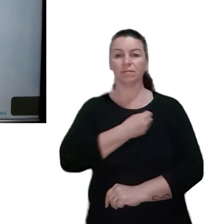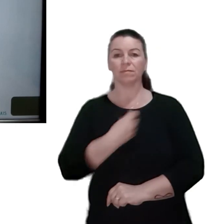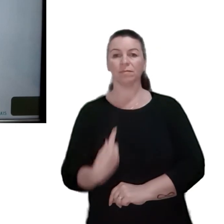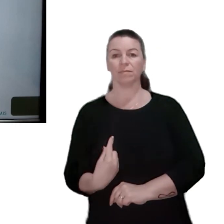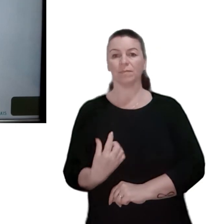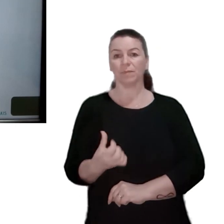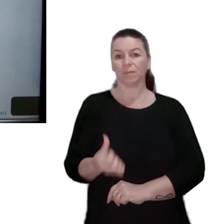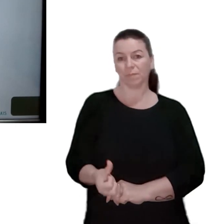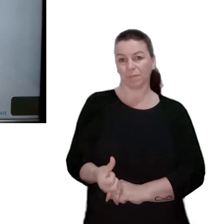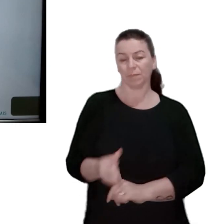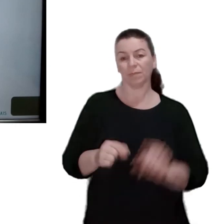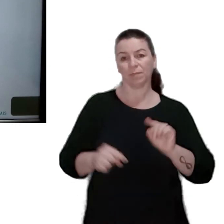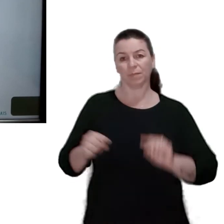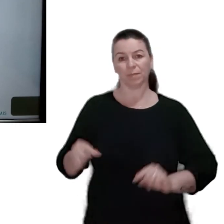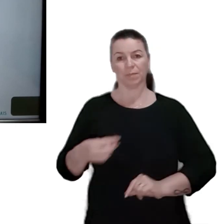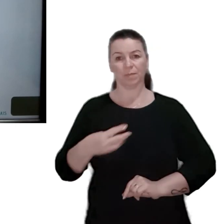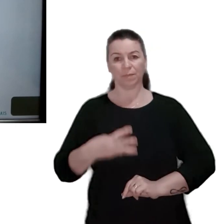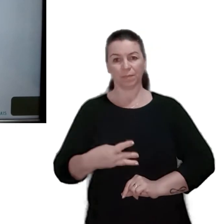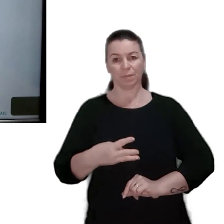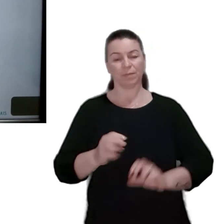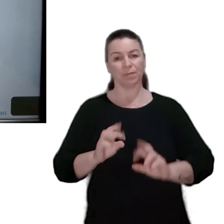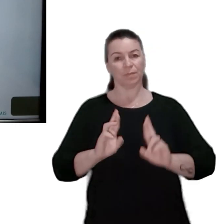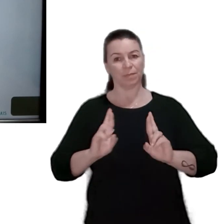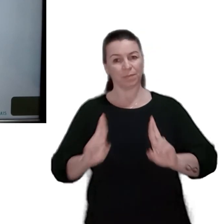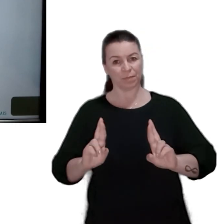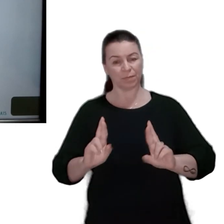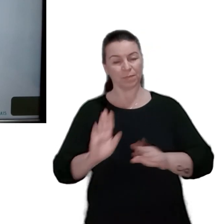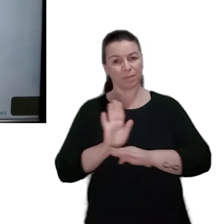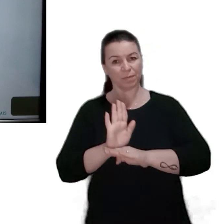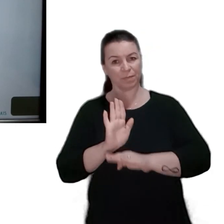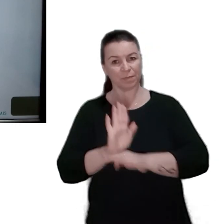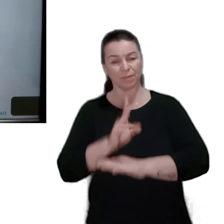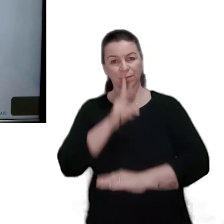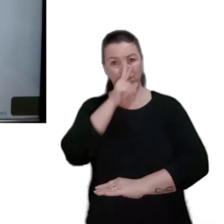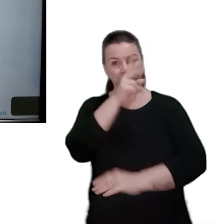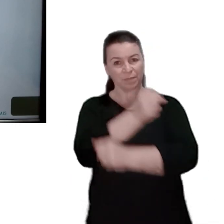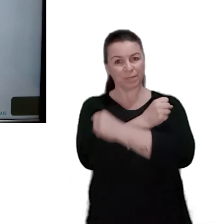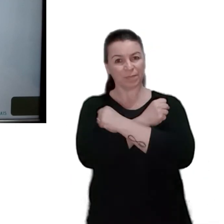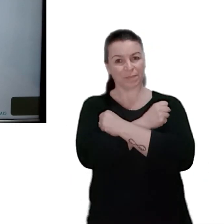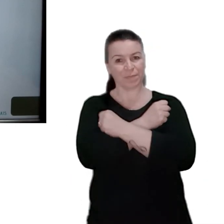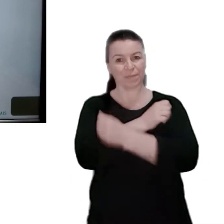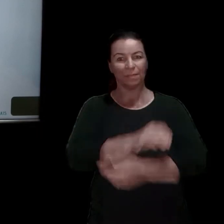16 do nível 3. Espero ter contribuído e um forte abraço a todos.